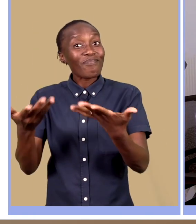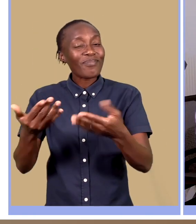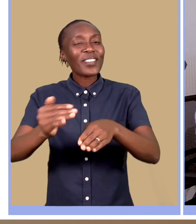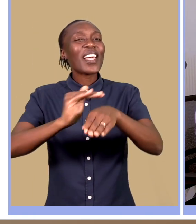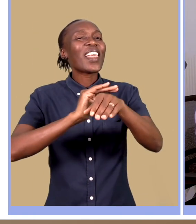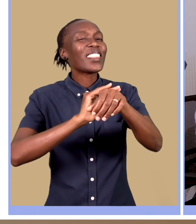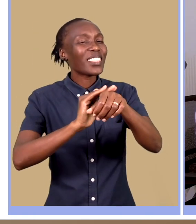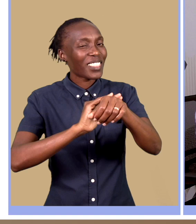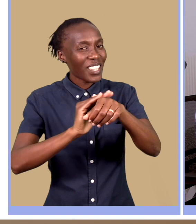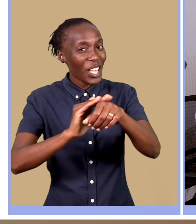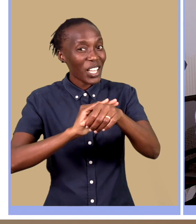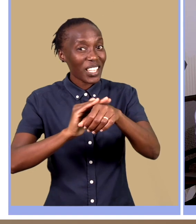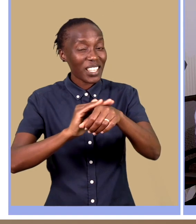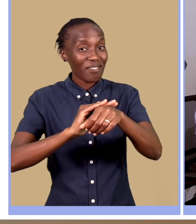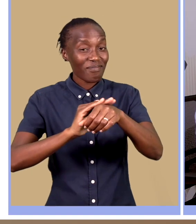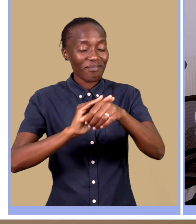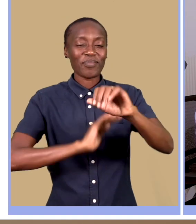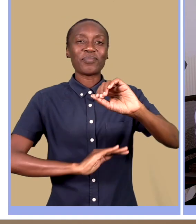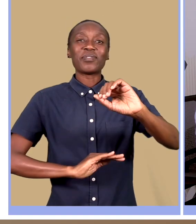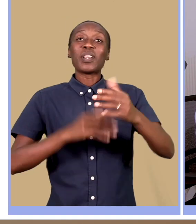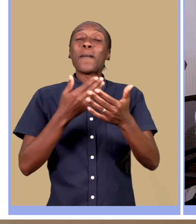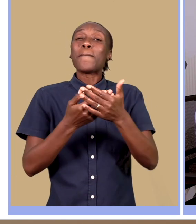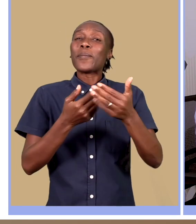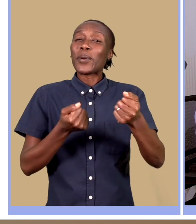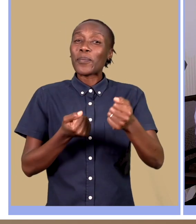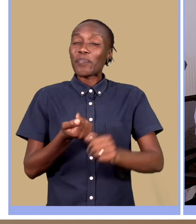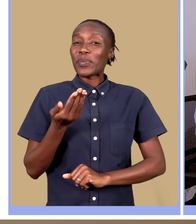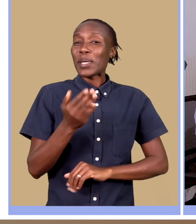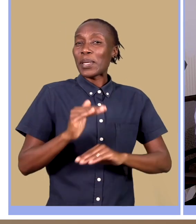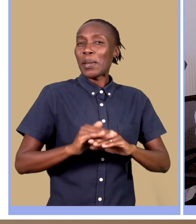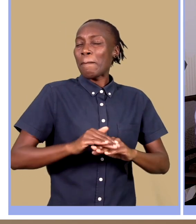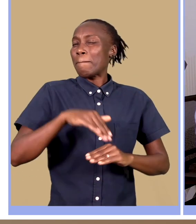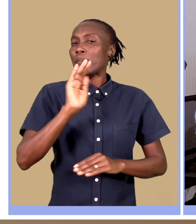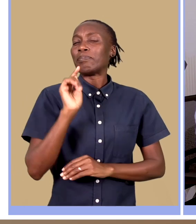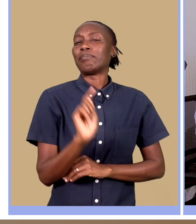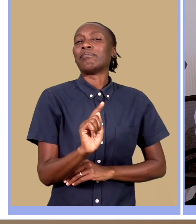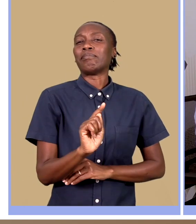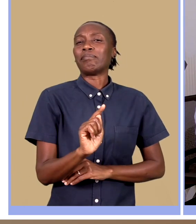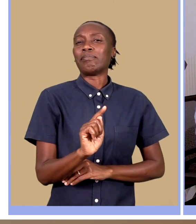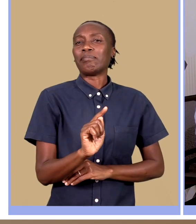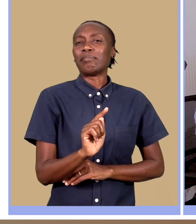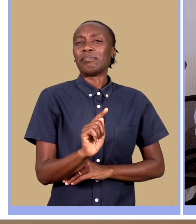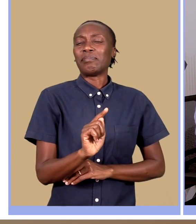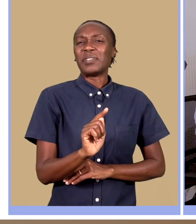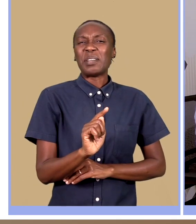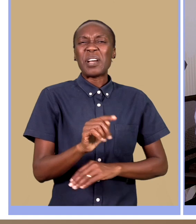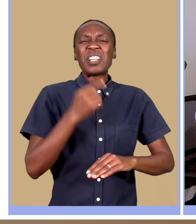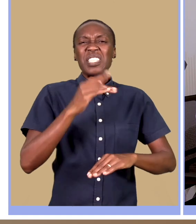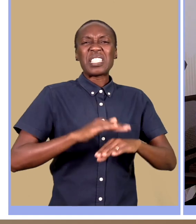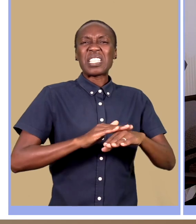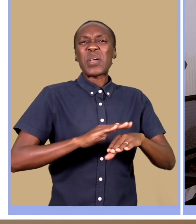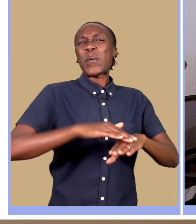elas chamam de negras, né? Seriam pretos, porque ali é uma maioria, mas de fato é